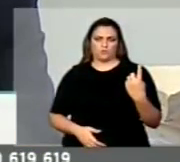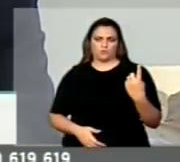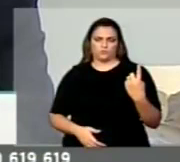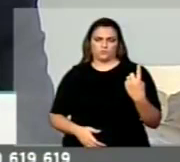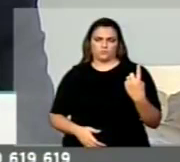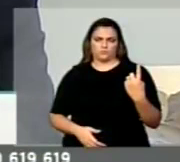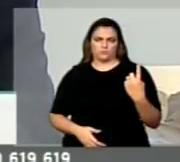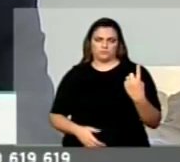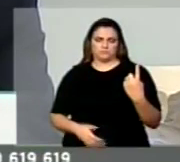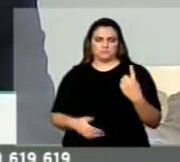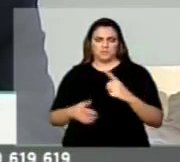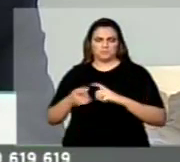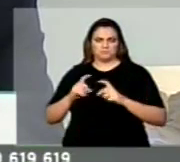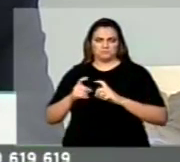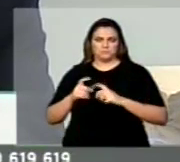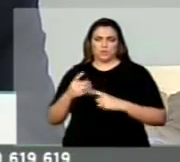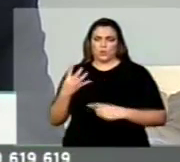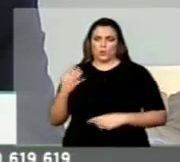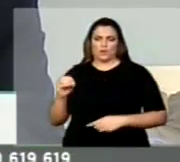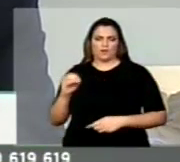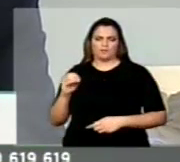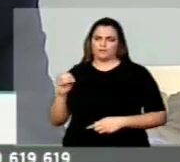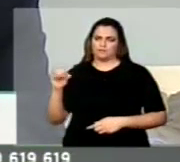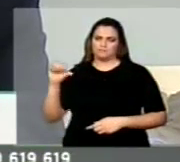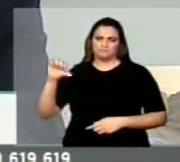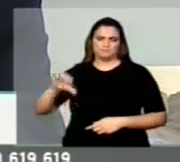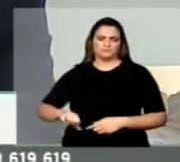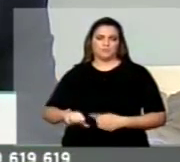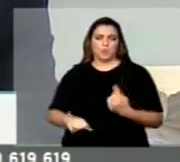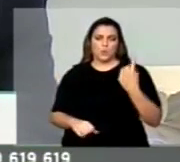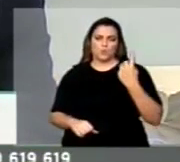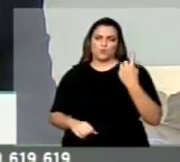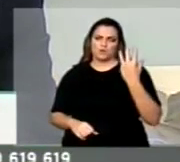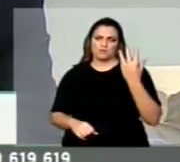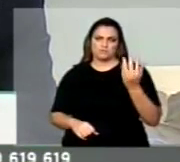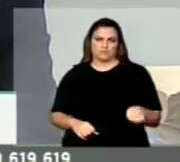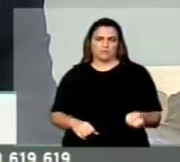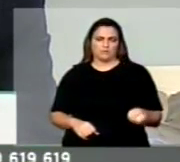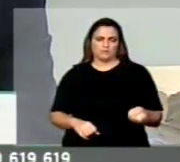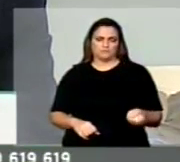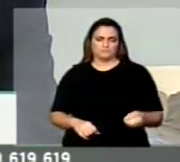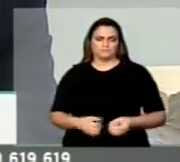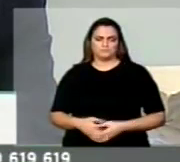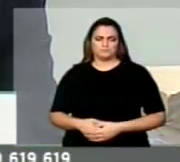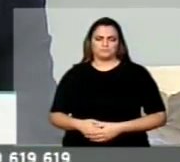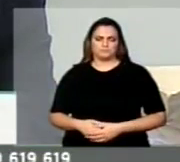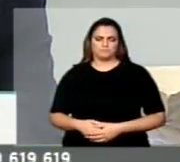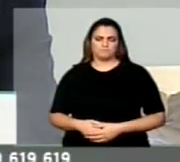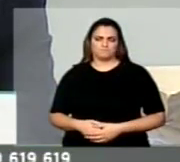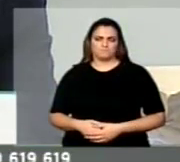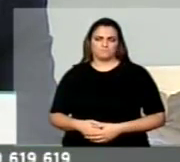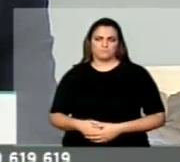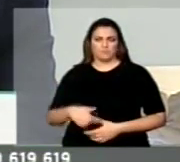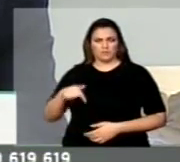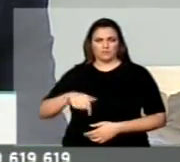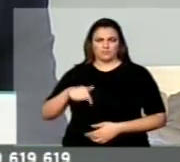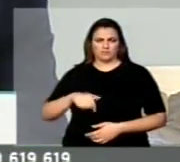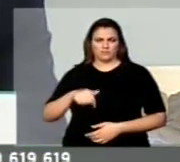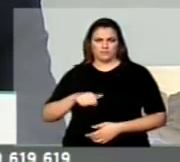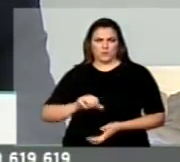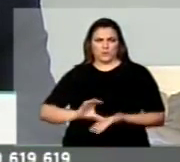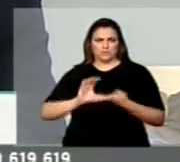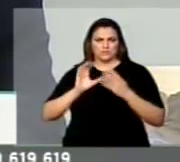recusando e 1 aceitando. 12 eu não proferi despacho. Sendo que essa representação do Conselho de Ética adentrou